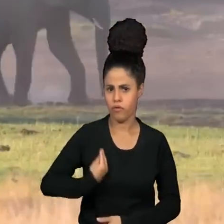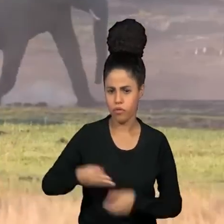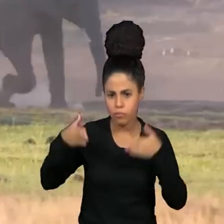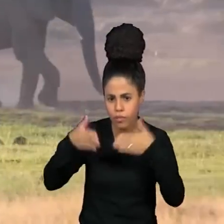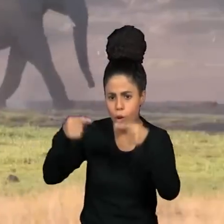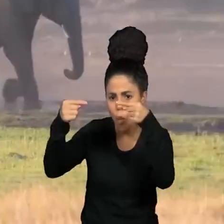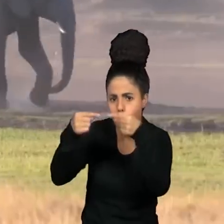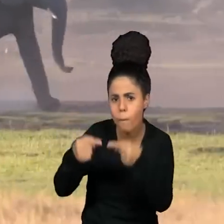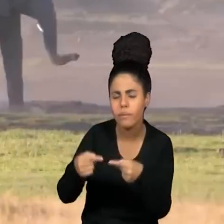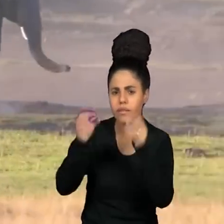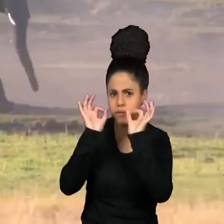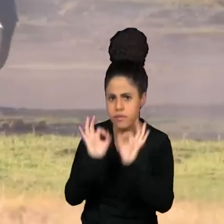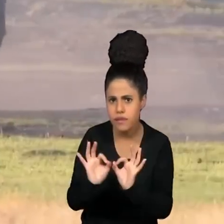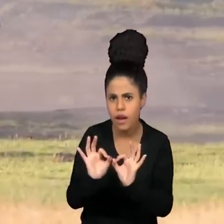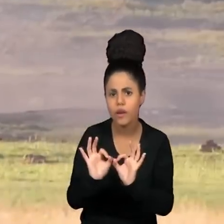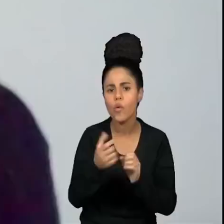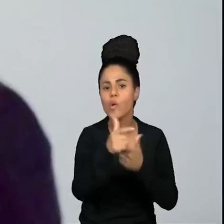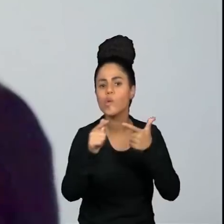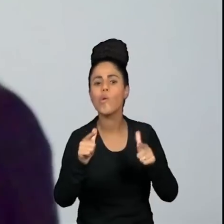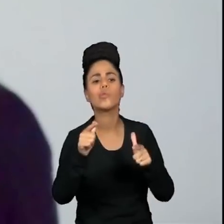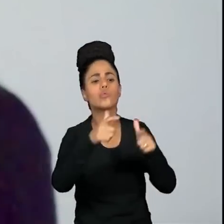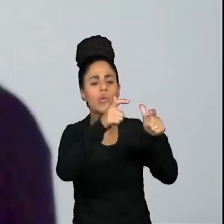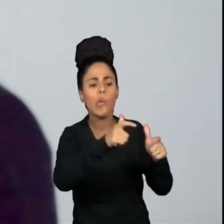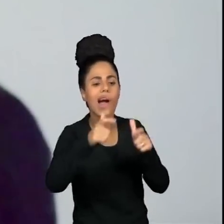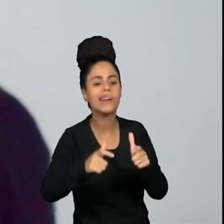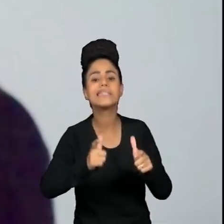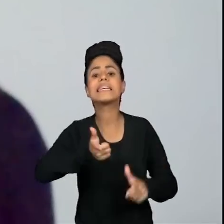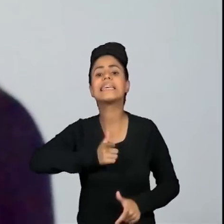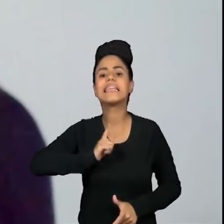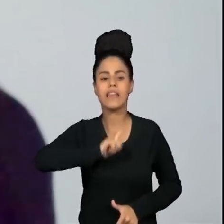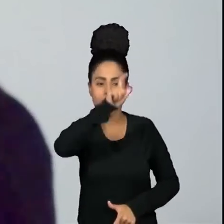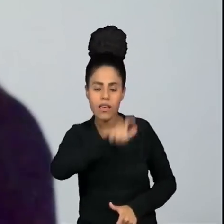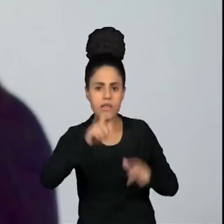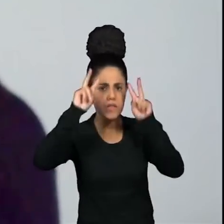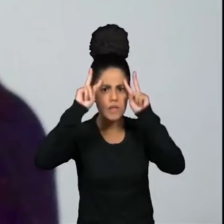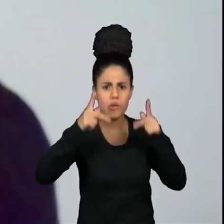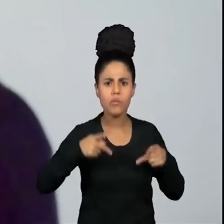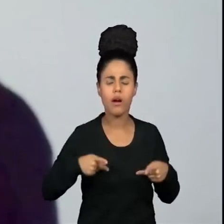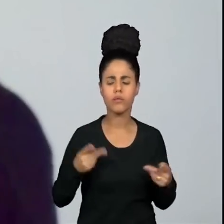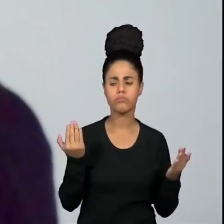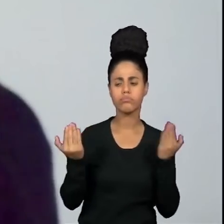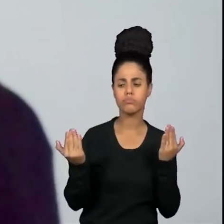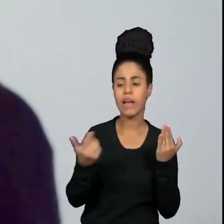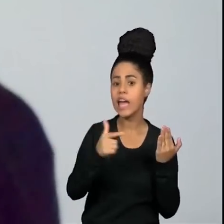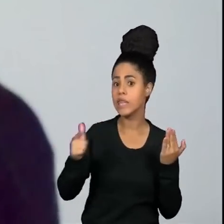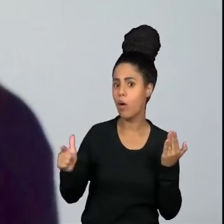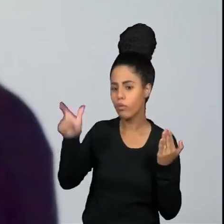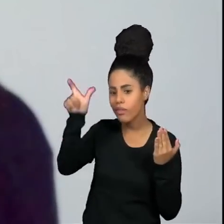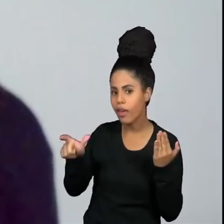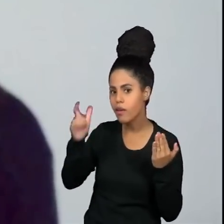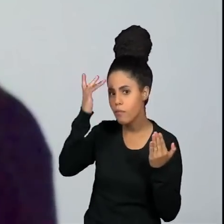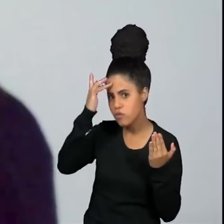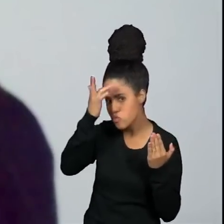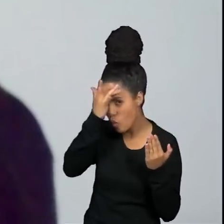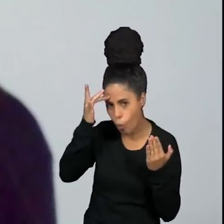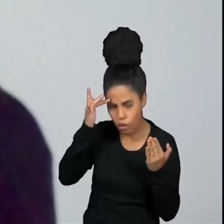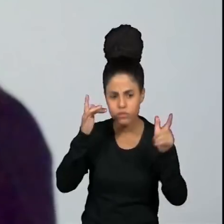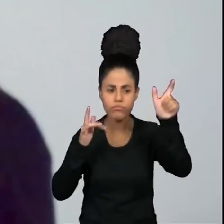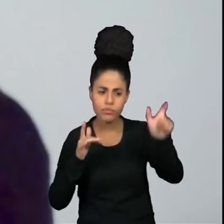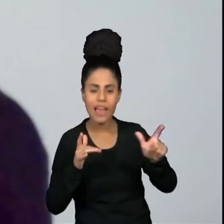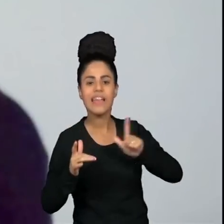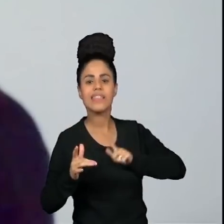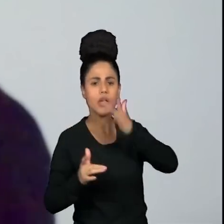espécies ocorreriam na ausência do ser humano. E a partir dessa informação de quais foram as áreas que essas